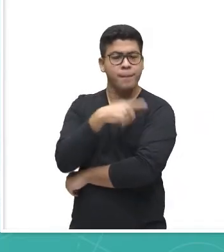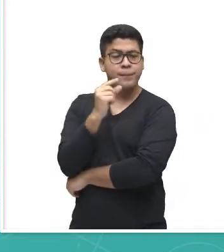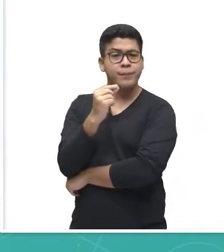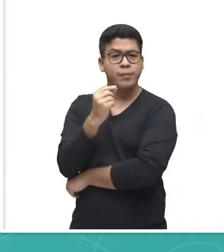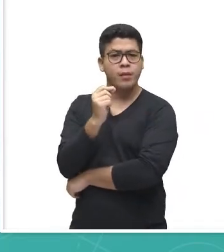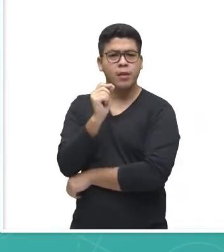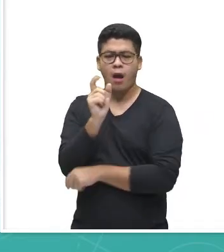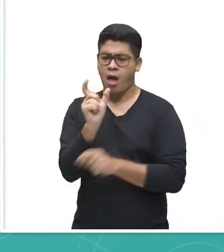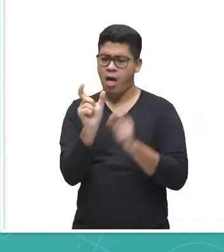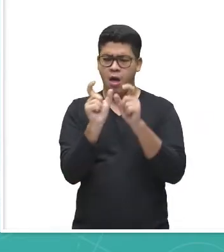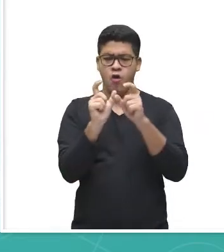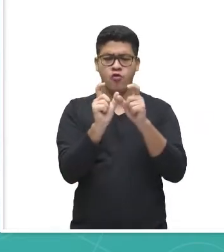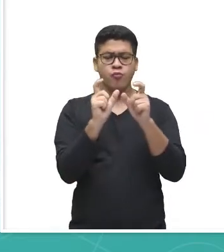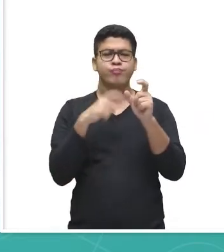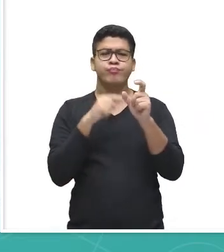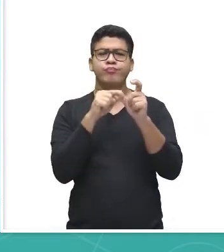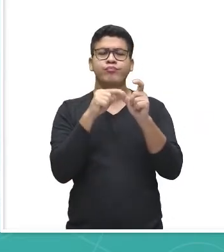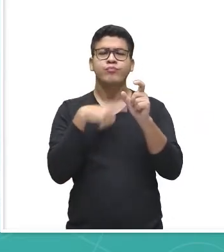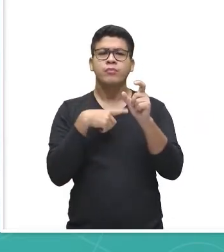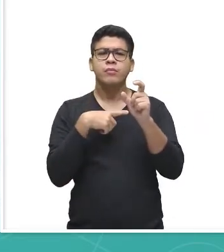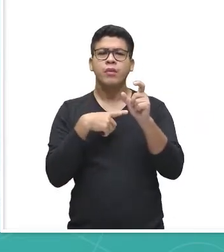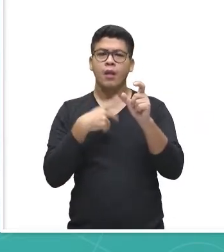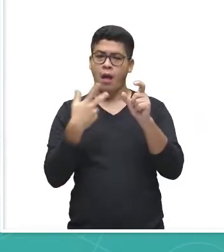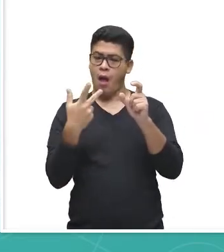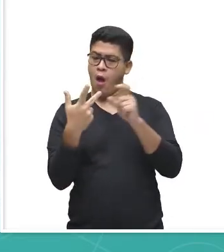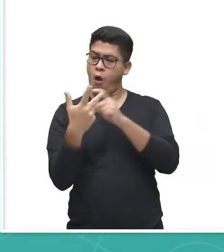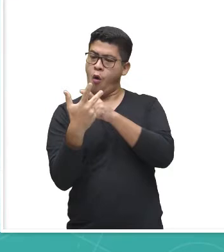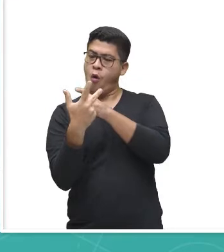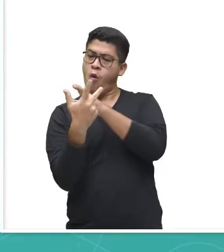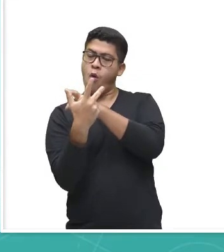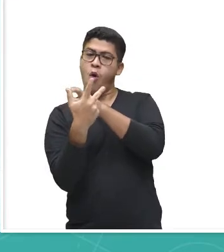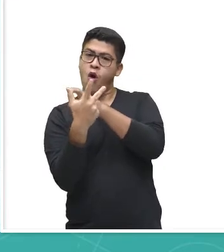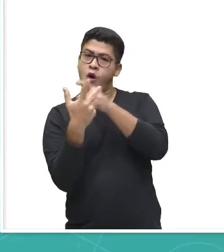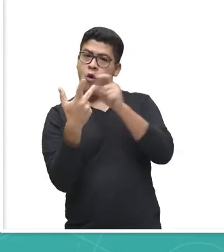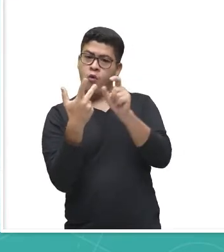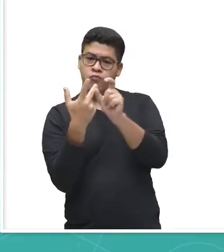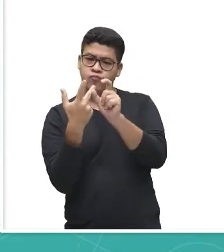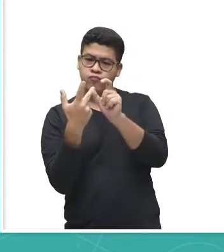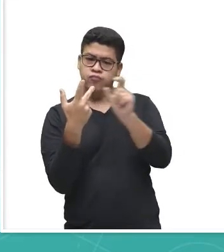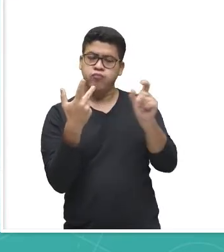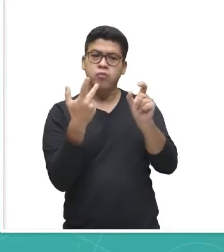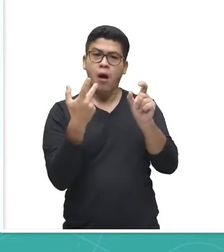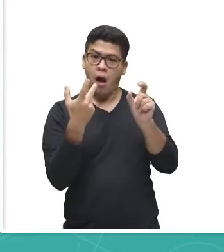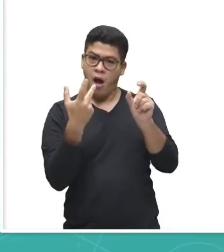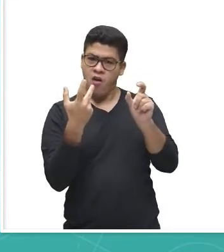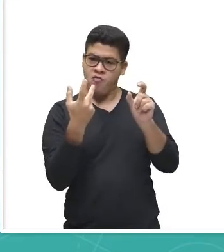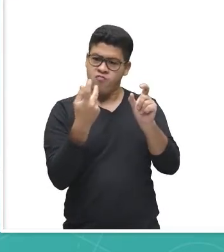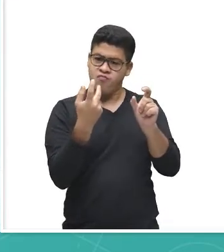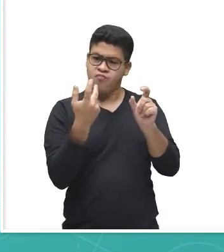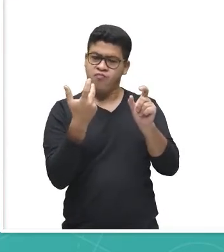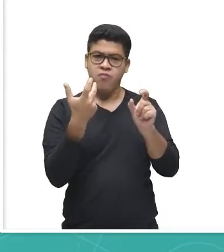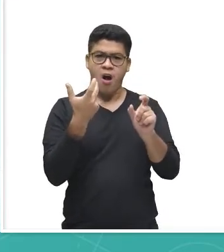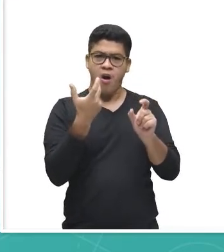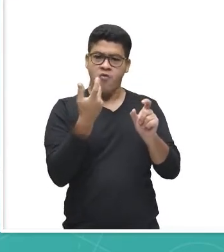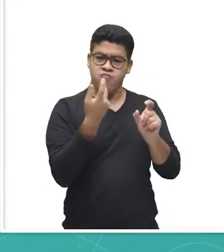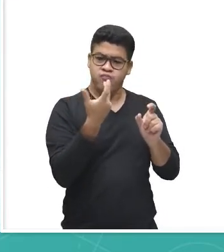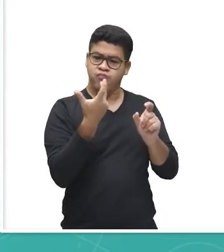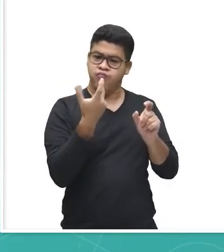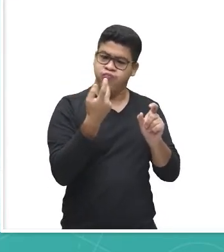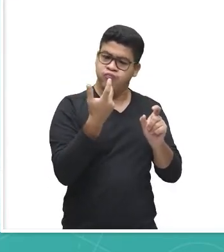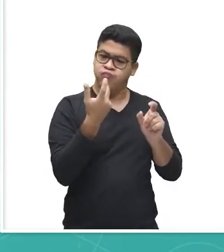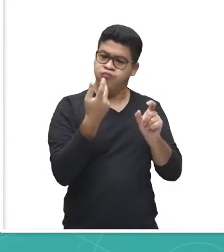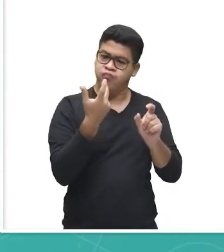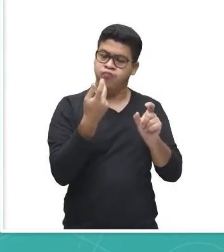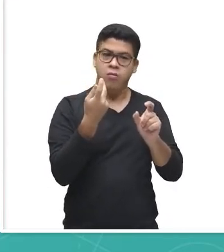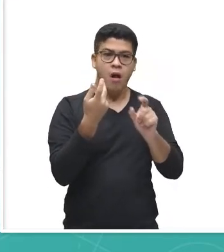né, que a pessoa está segurando aqui a seringa, está com o dedão aqui, ó, né, no